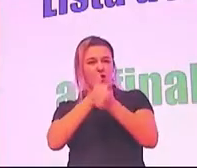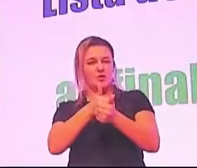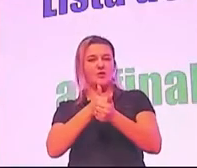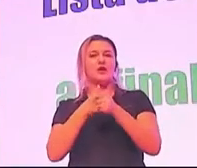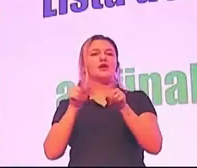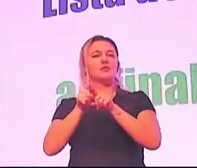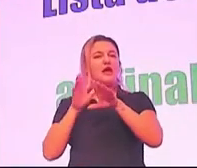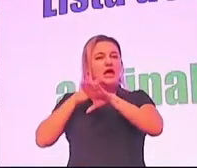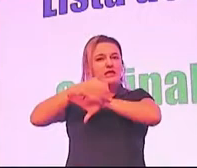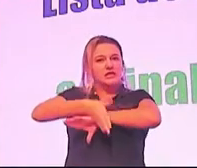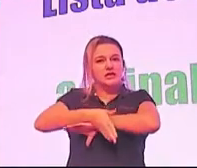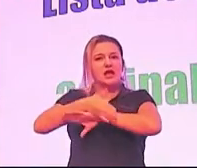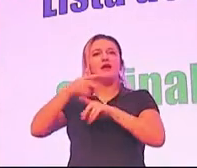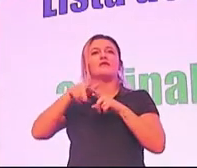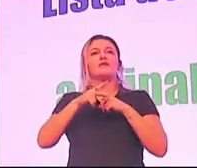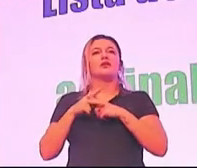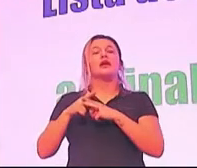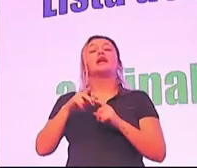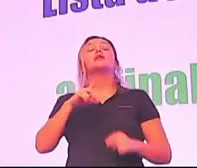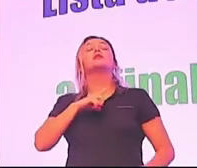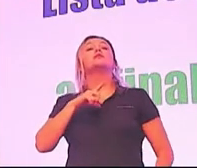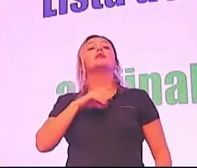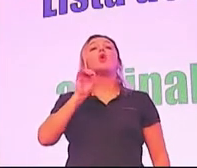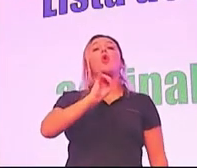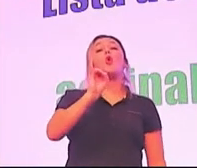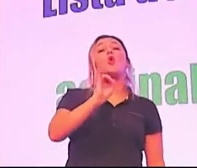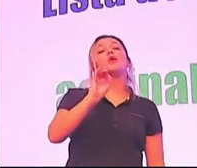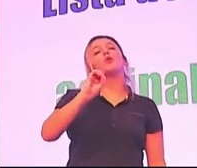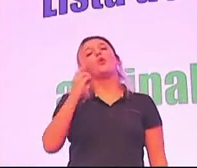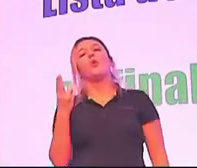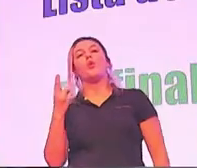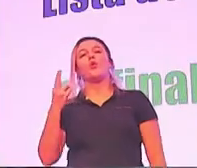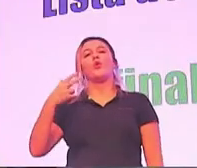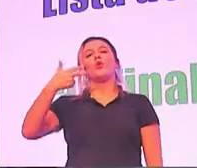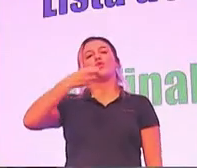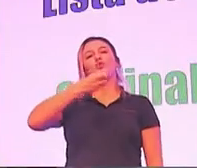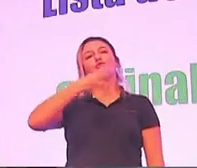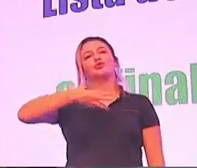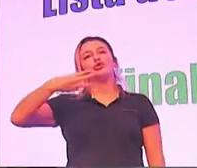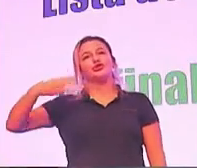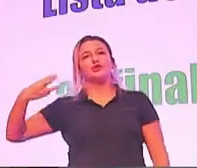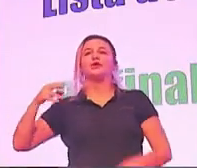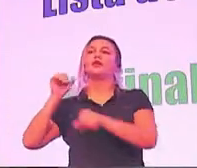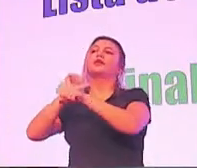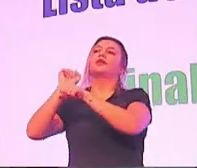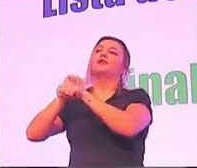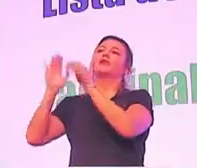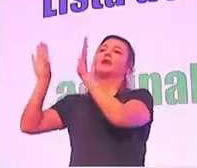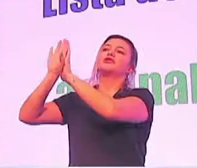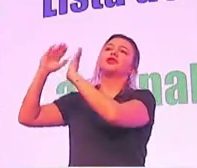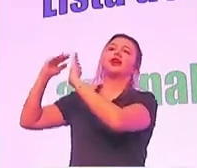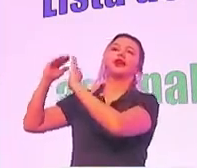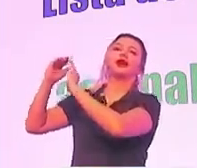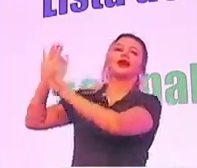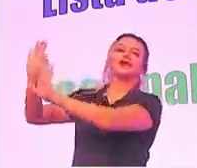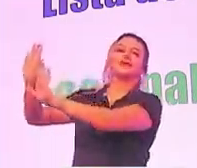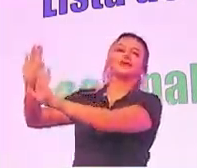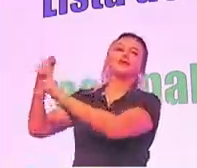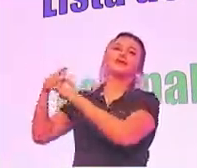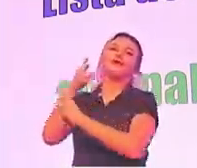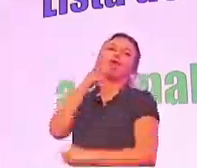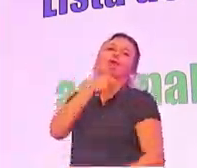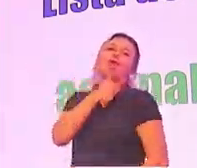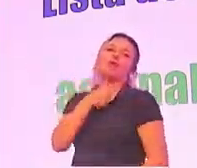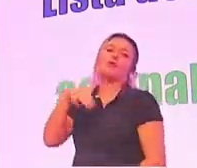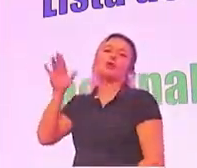ferramentas e acompanhar. Quem que tem Oi ou Tim, levanta a mão. Espero chegar em casa para vocês entrarem nas ferramentas aí, para olharem, tá